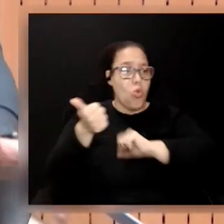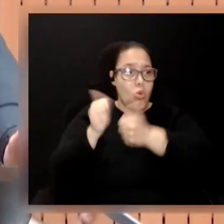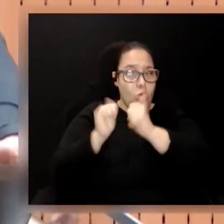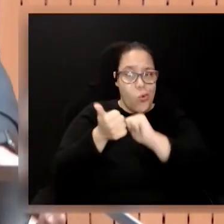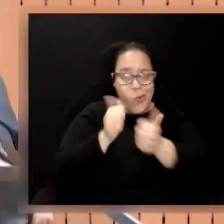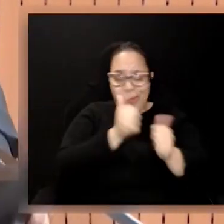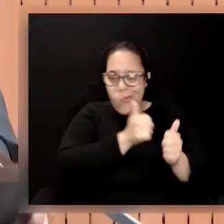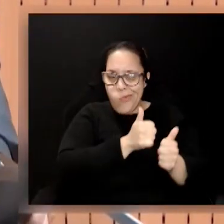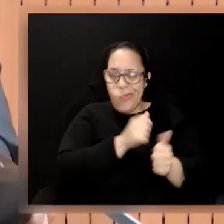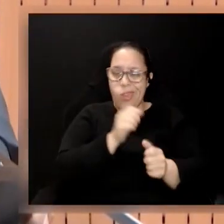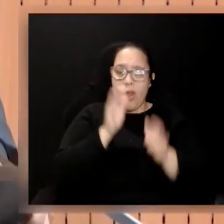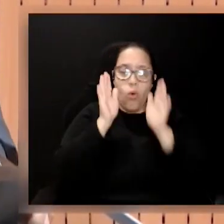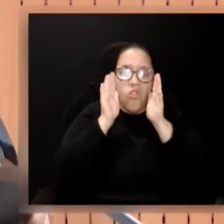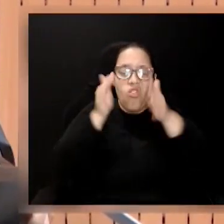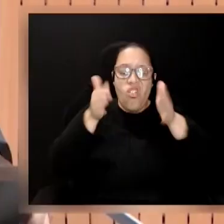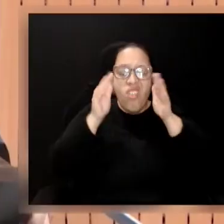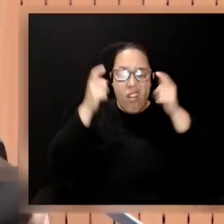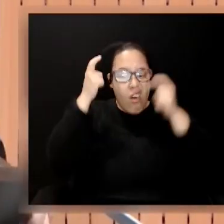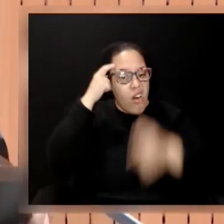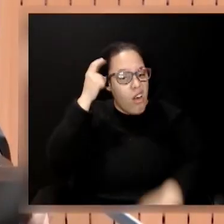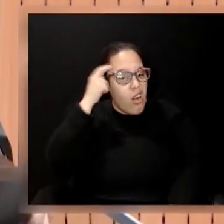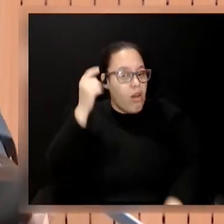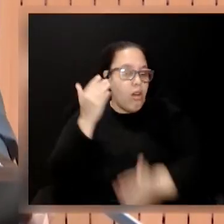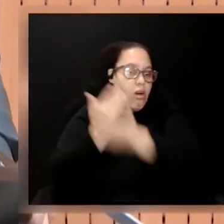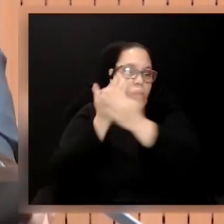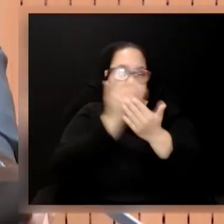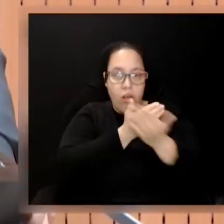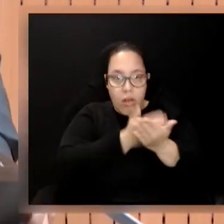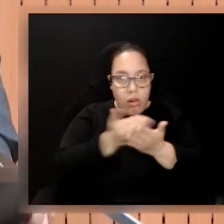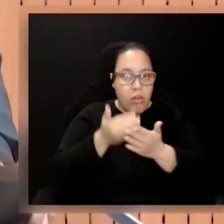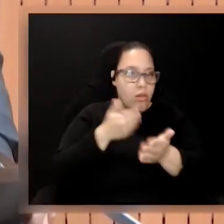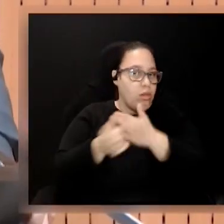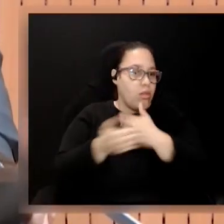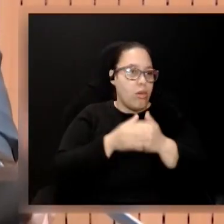direcionar o pensamento dos estudantes a partir de qualquer viés partidário.